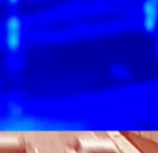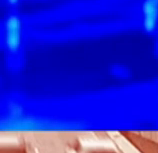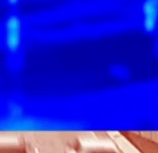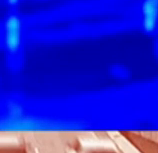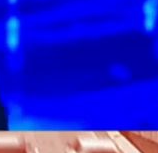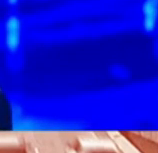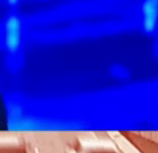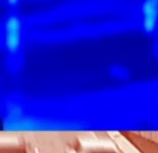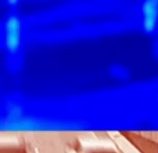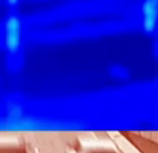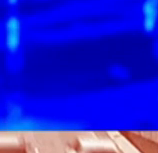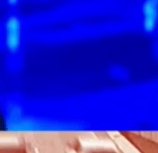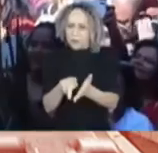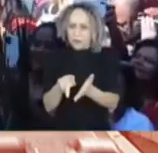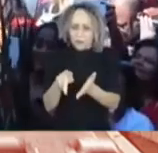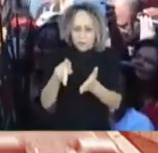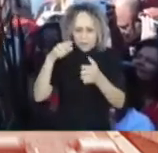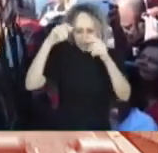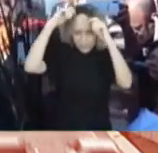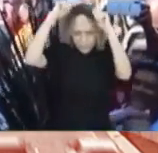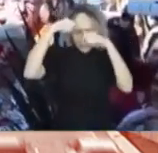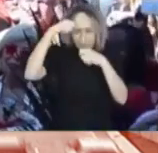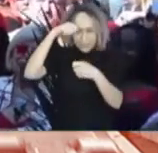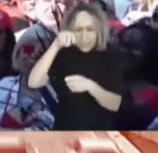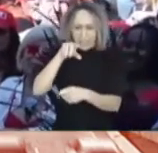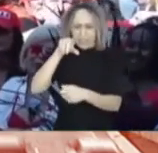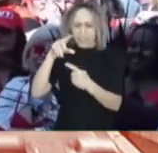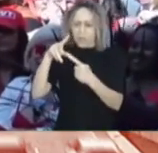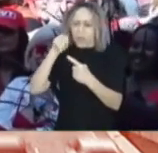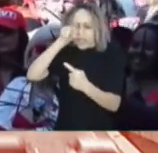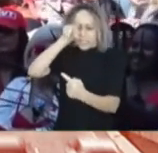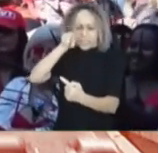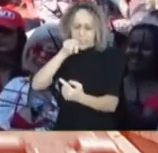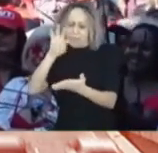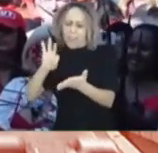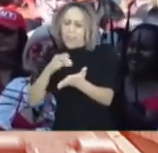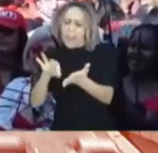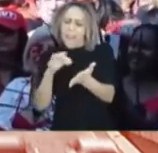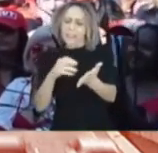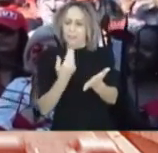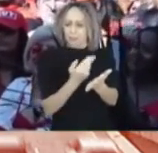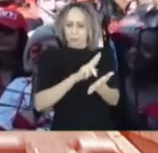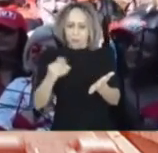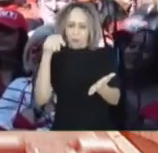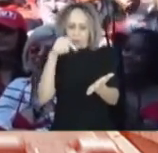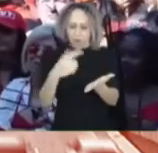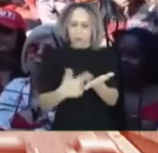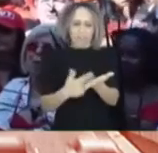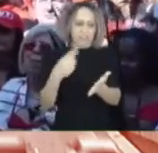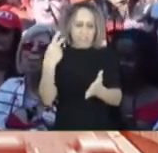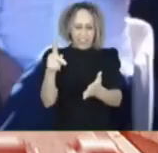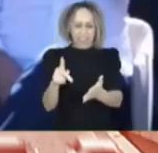candidatos atacando o Lula, possivelmente a Tebet, né, e a Soraya atingindo um para